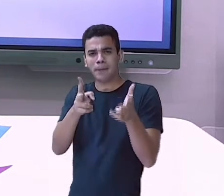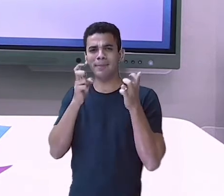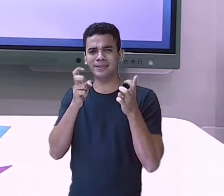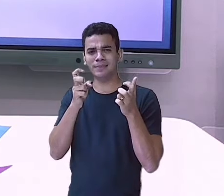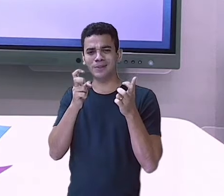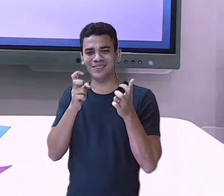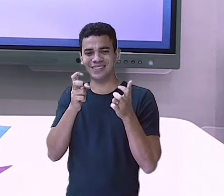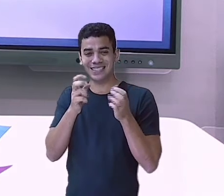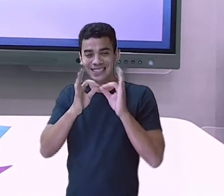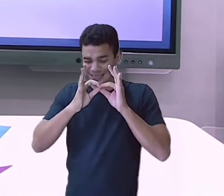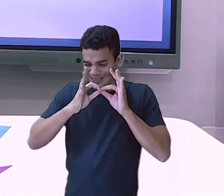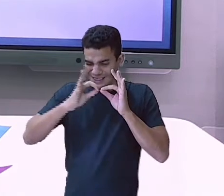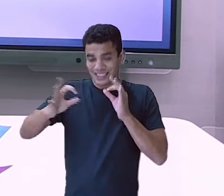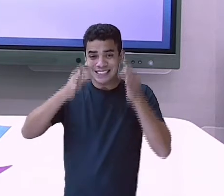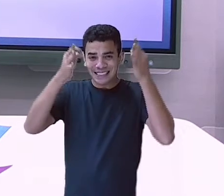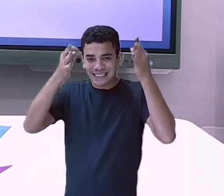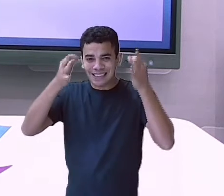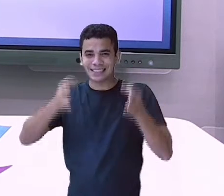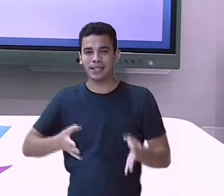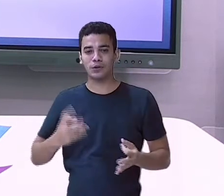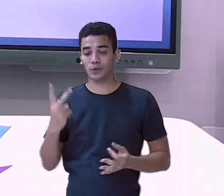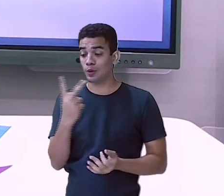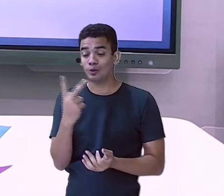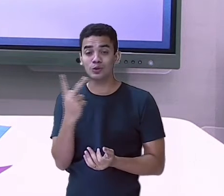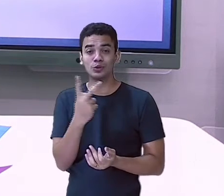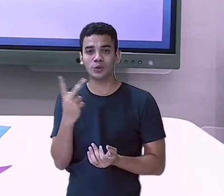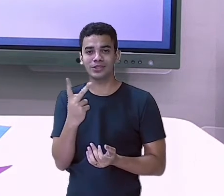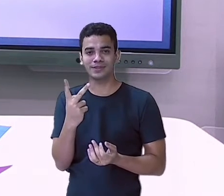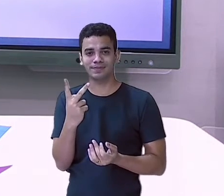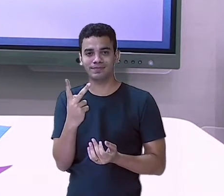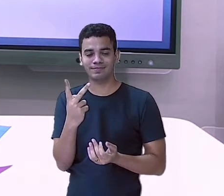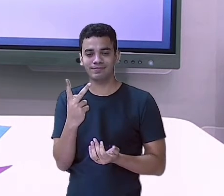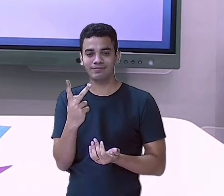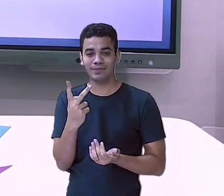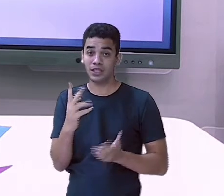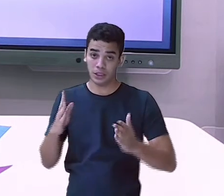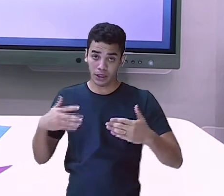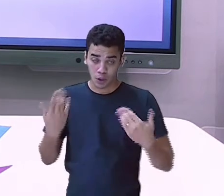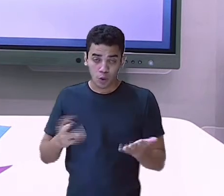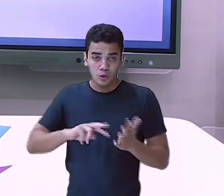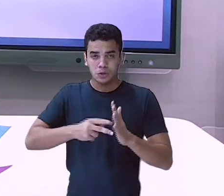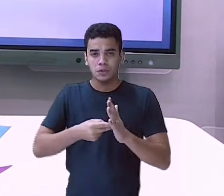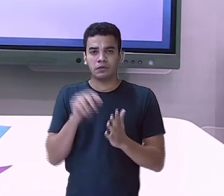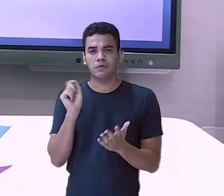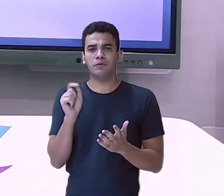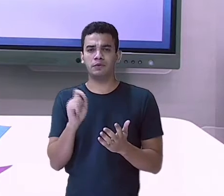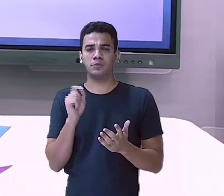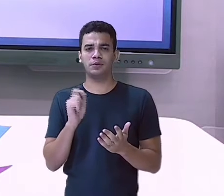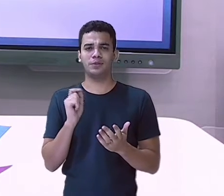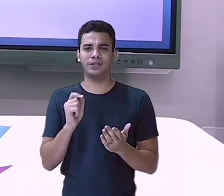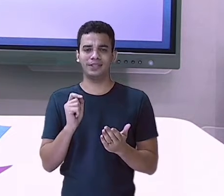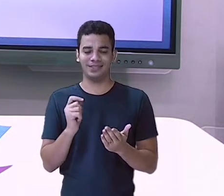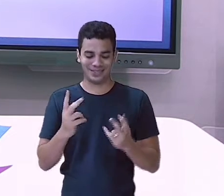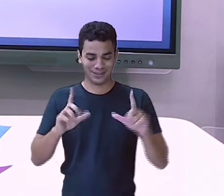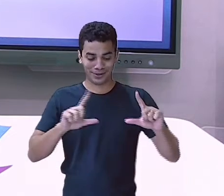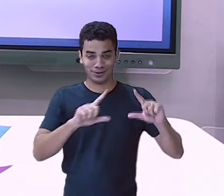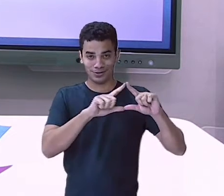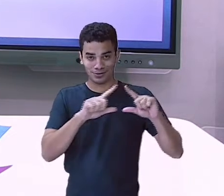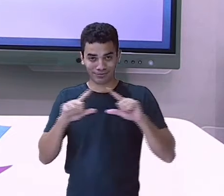Coincidiram todas as medidas dos lados. Então, estes dois triângulos são